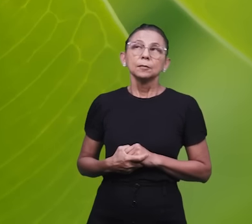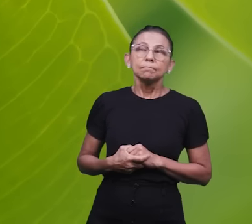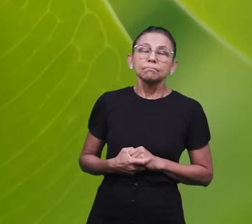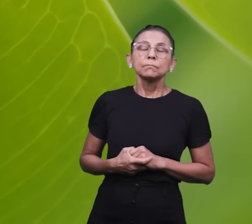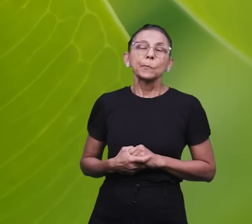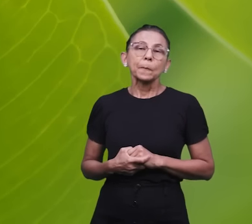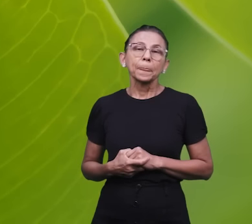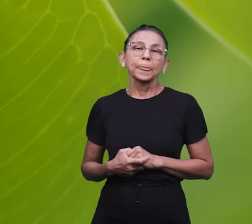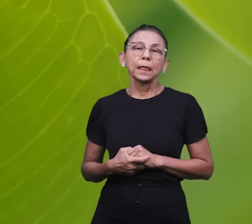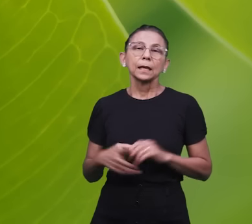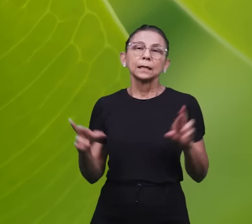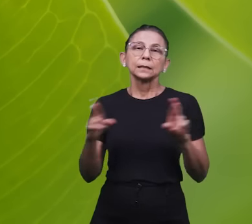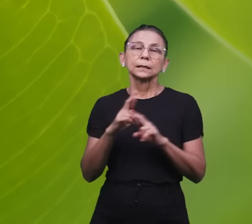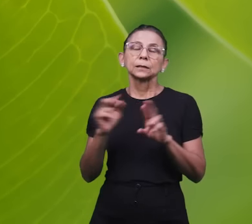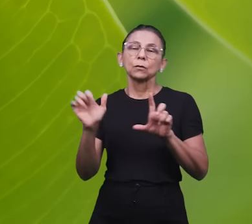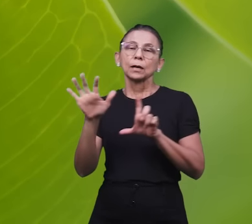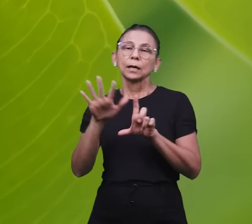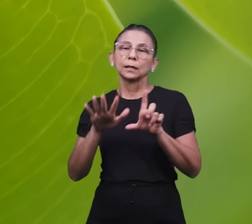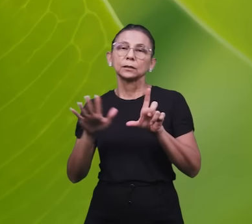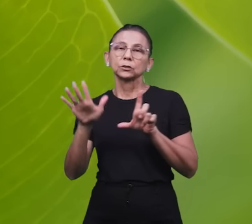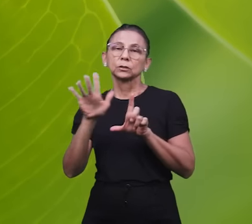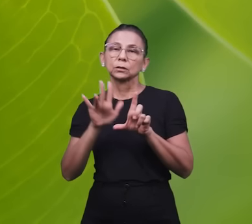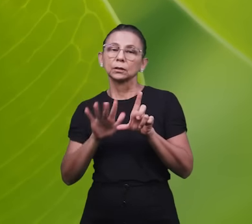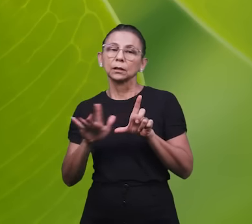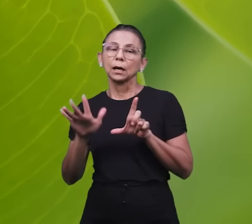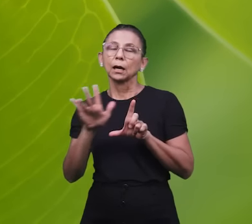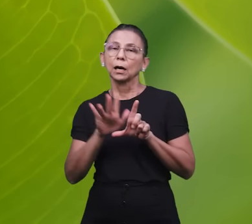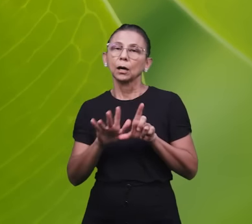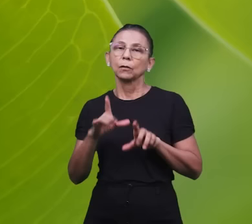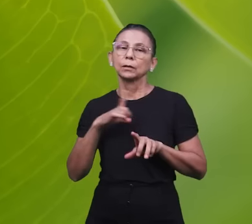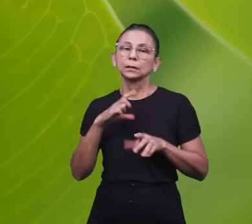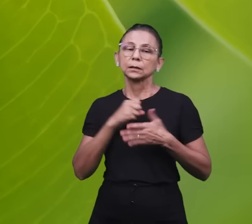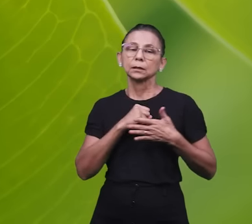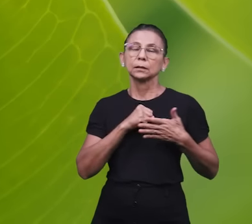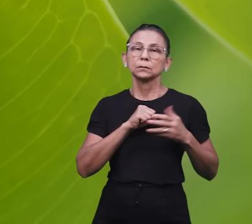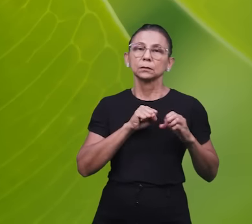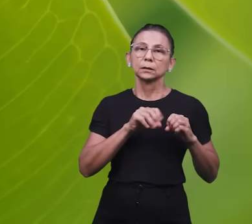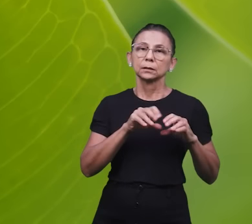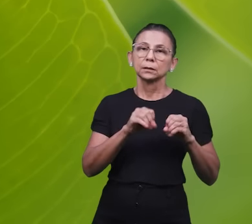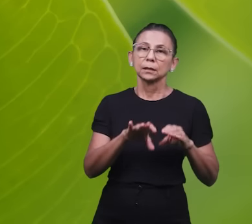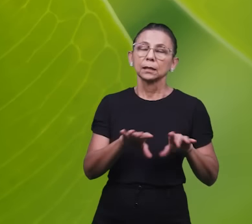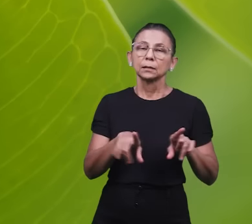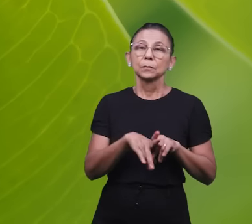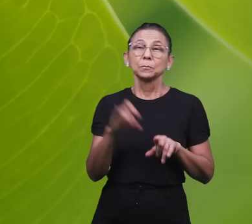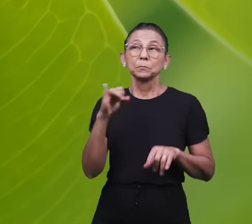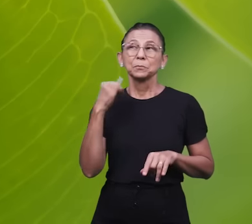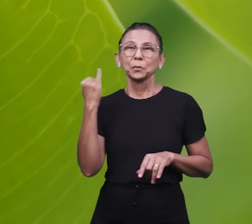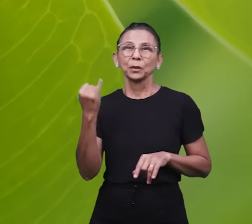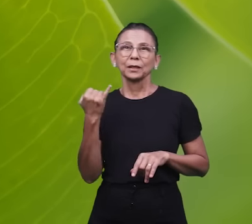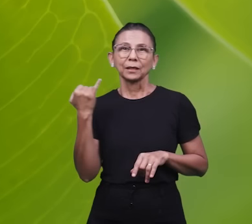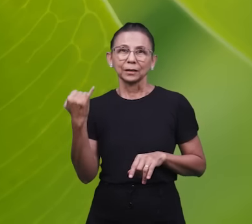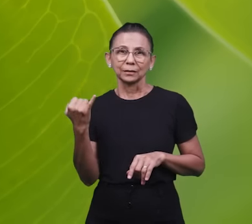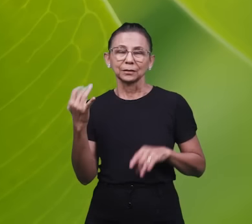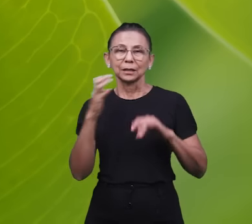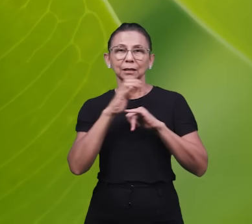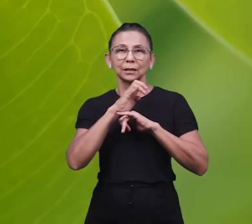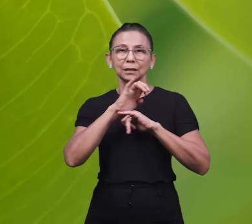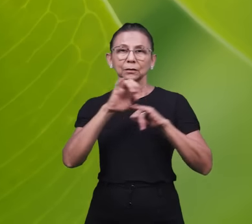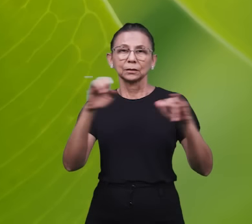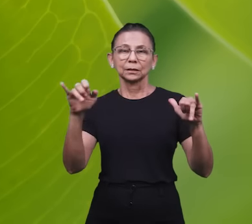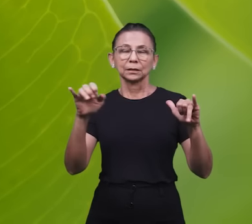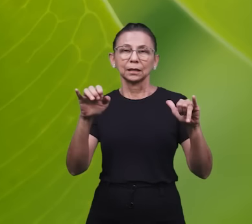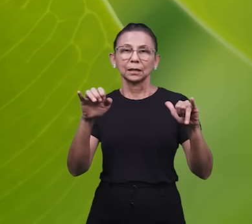digital e não esquecendo mais importante e anunciar o Evangelho é Nos preparar para